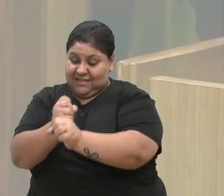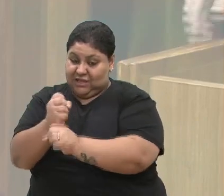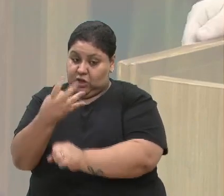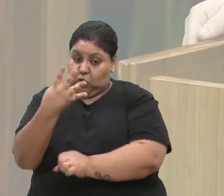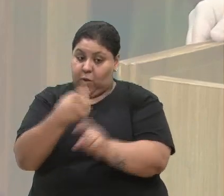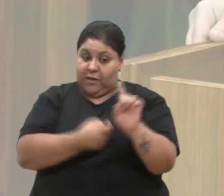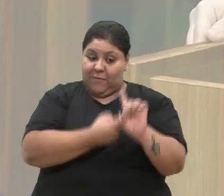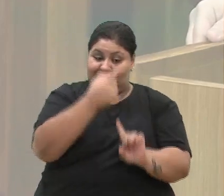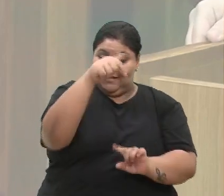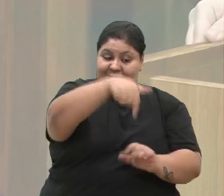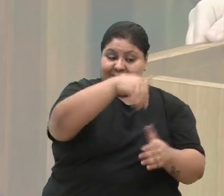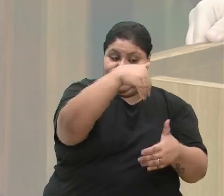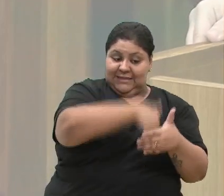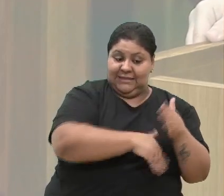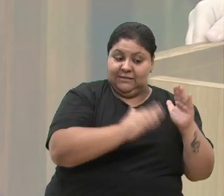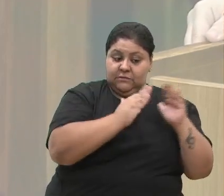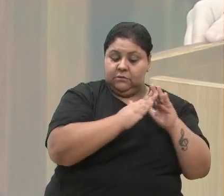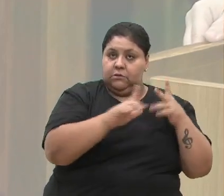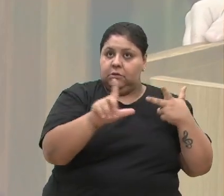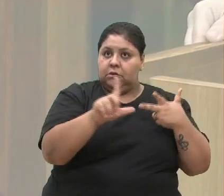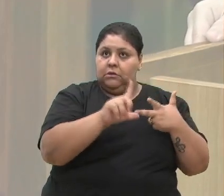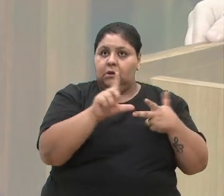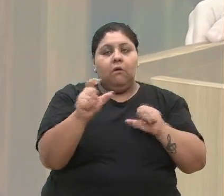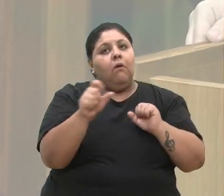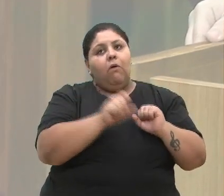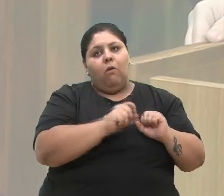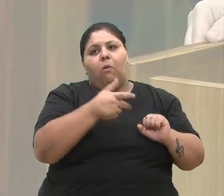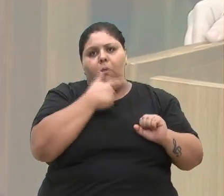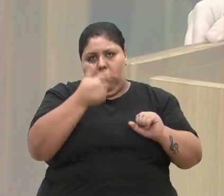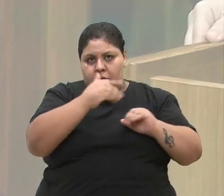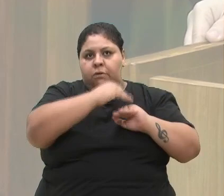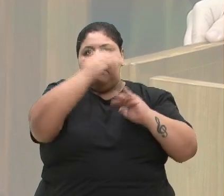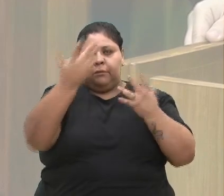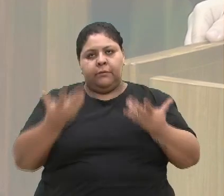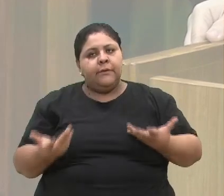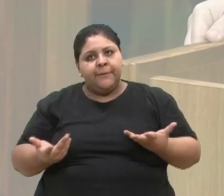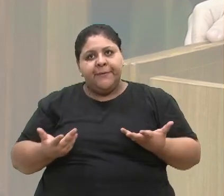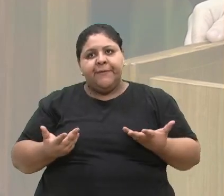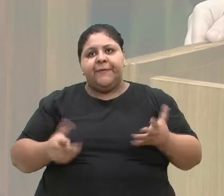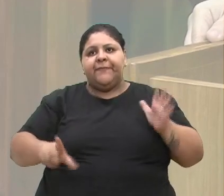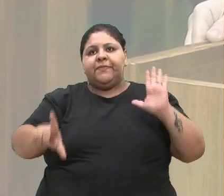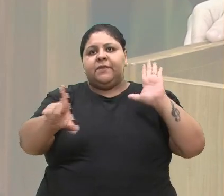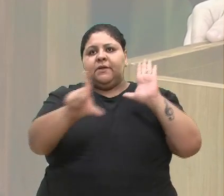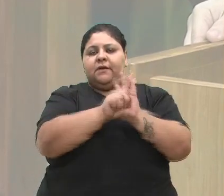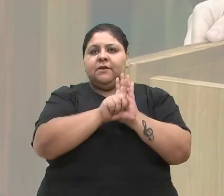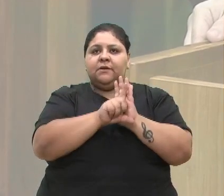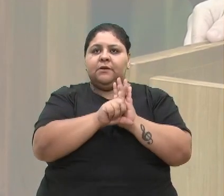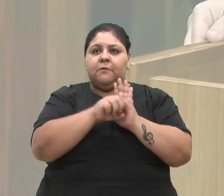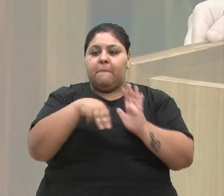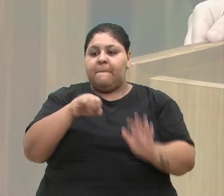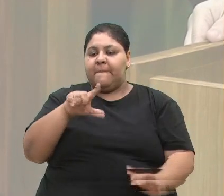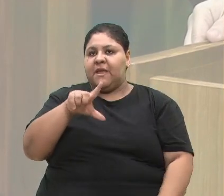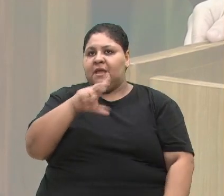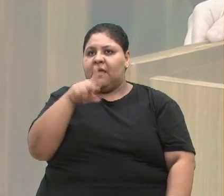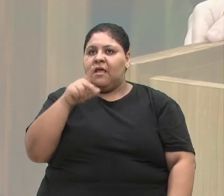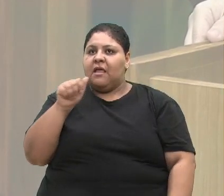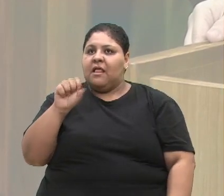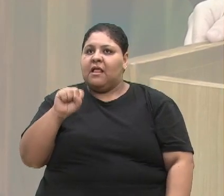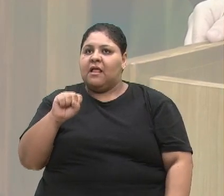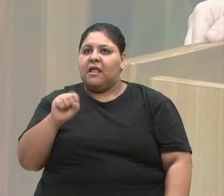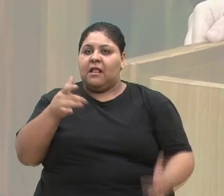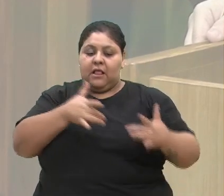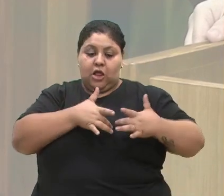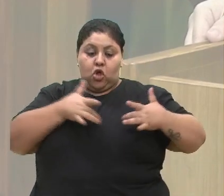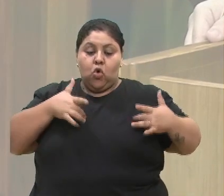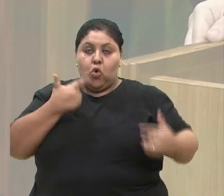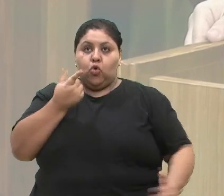dentro dessa Casa Legislativa. E posso citar mais um. Lei sobre as milhas solidárias, onde o dinheiro